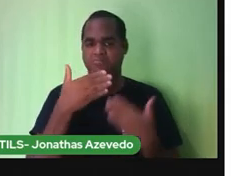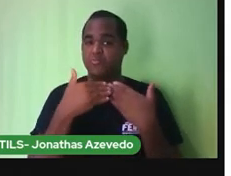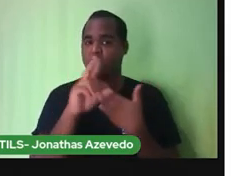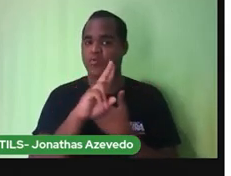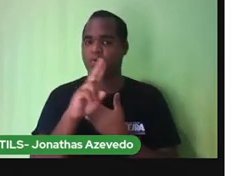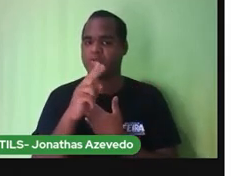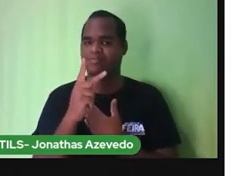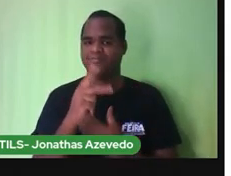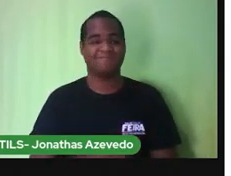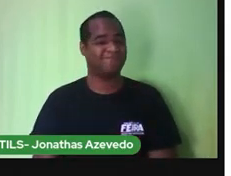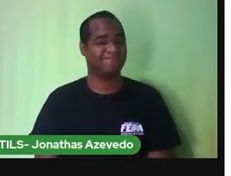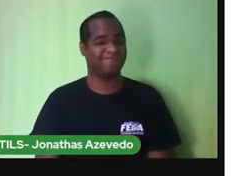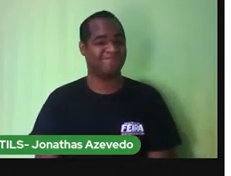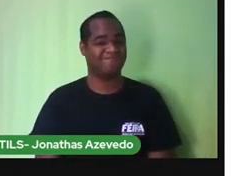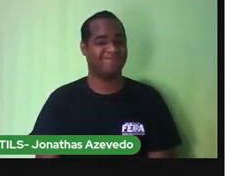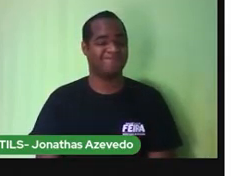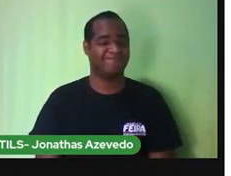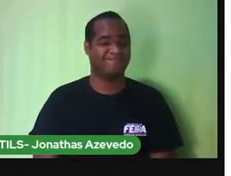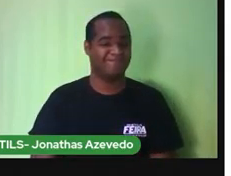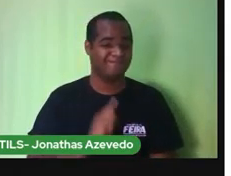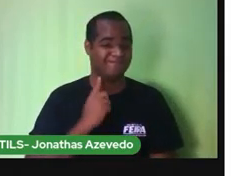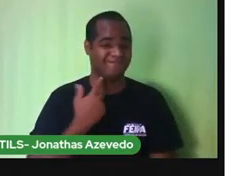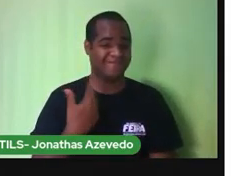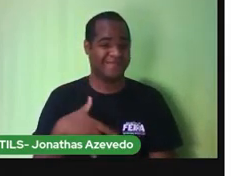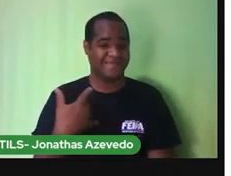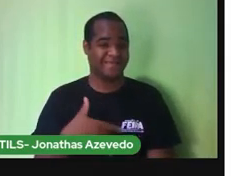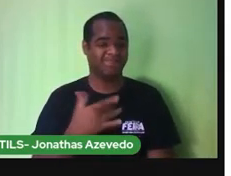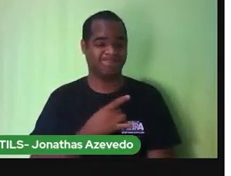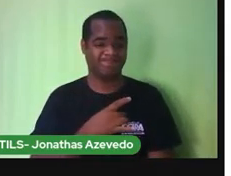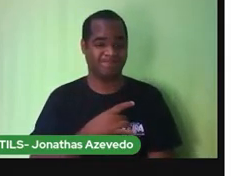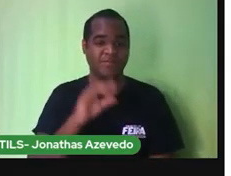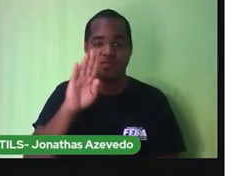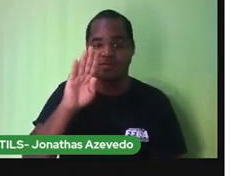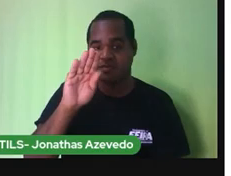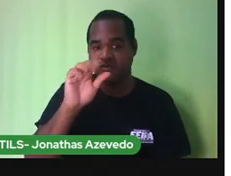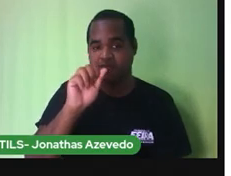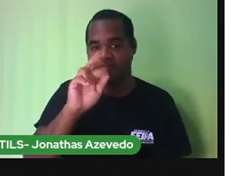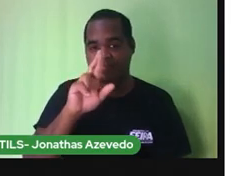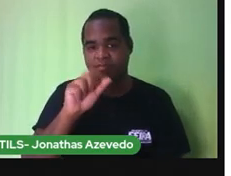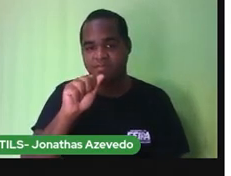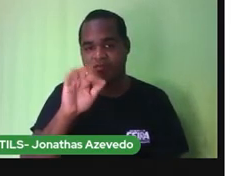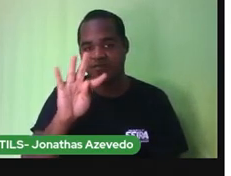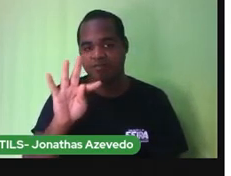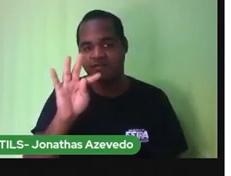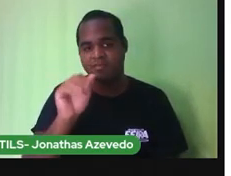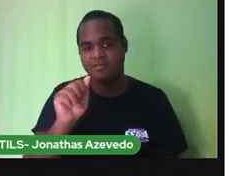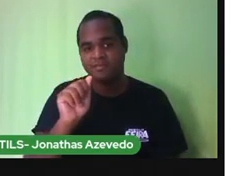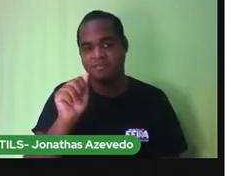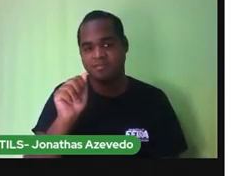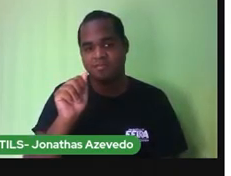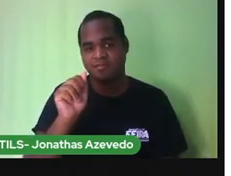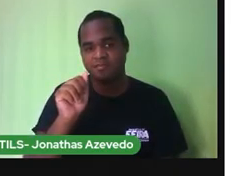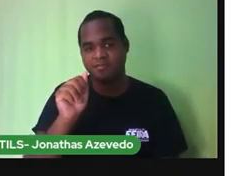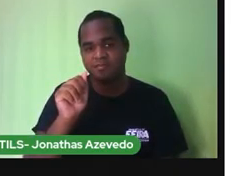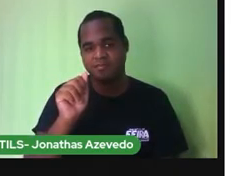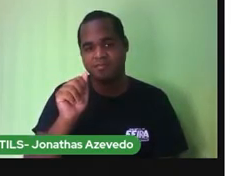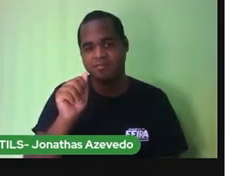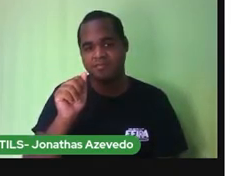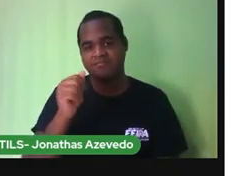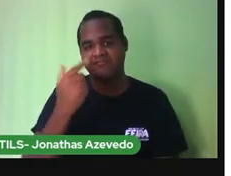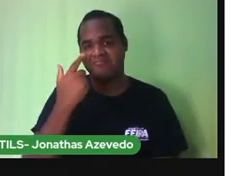aqui não olha só um é barato hein me dá uma agonia